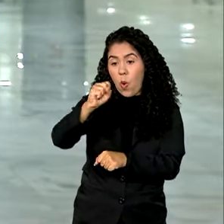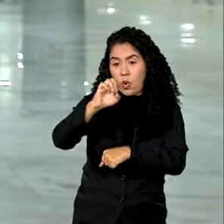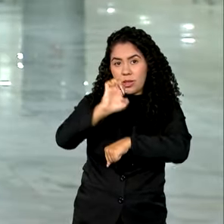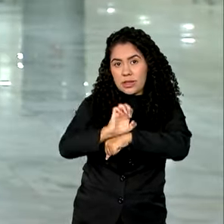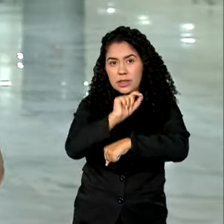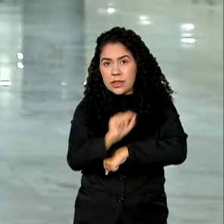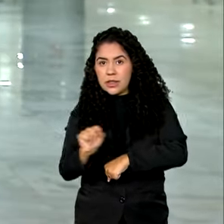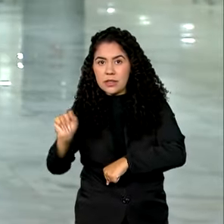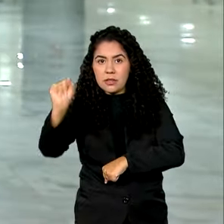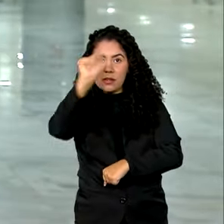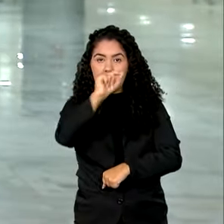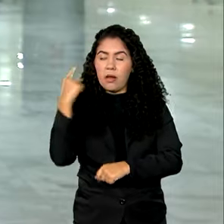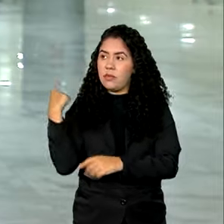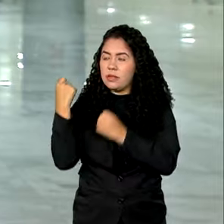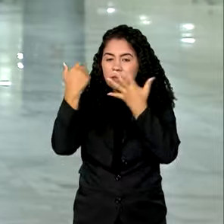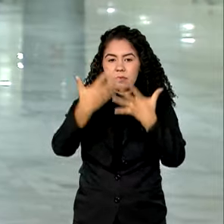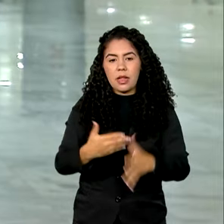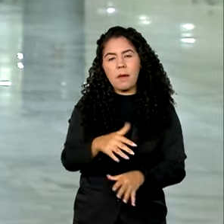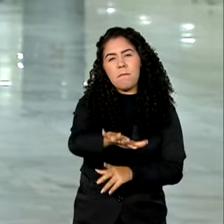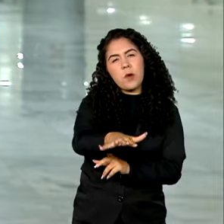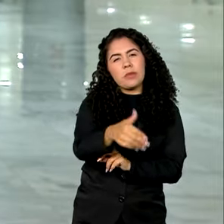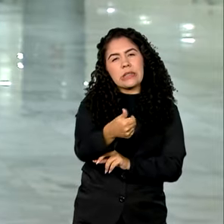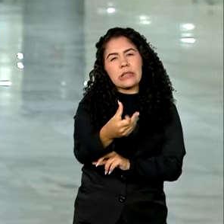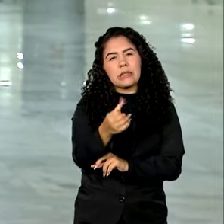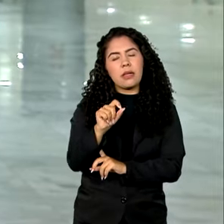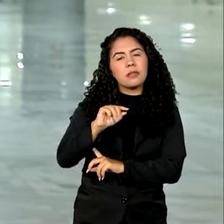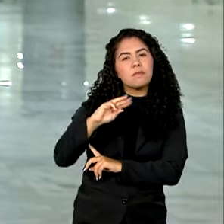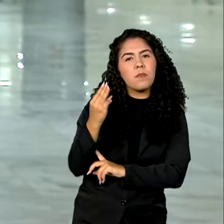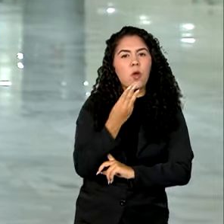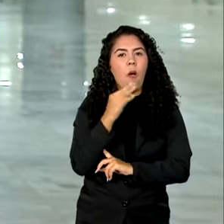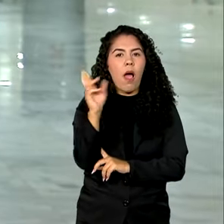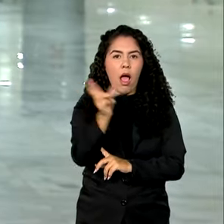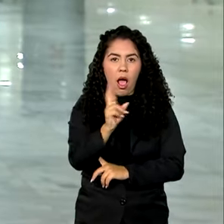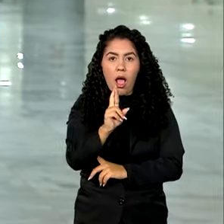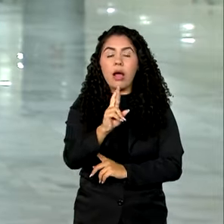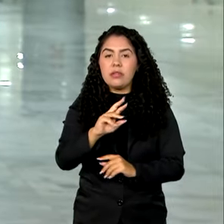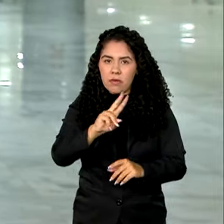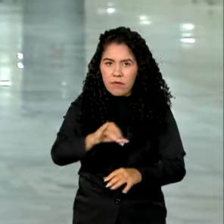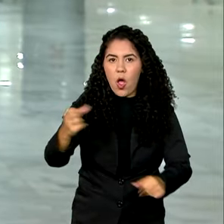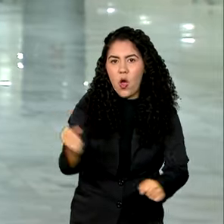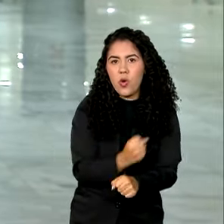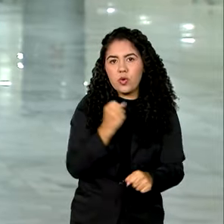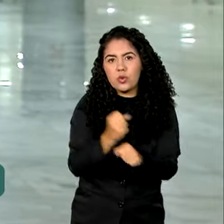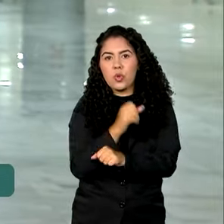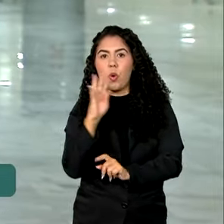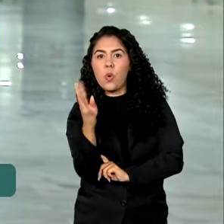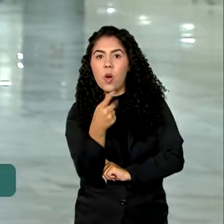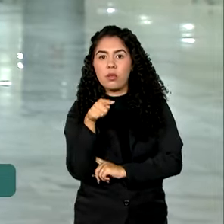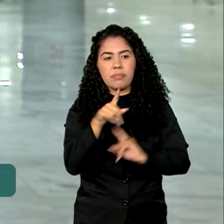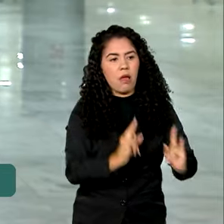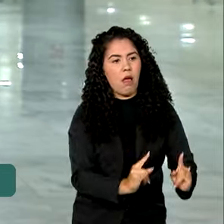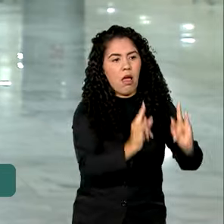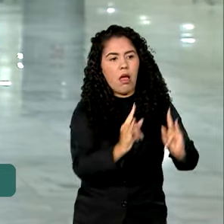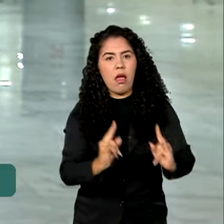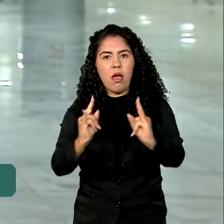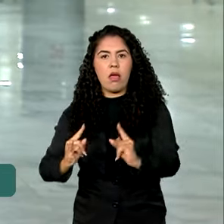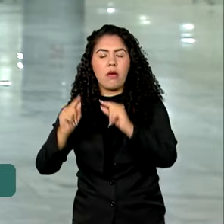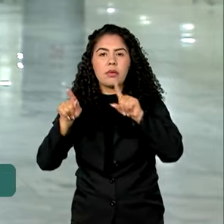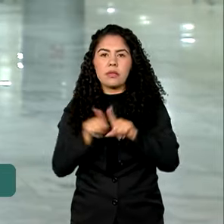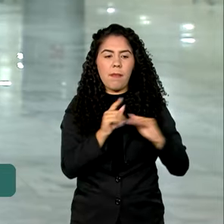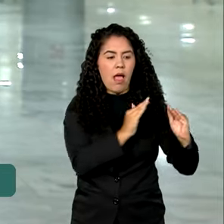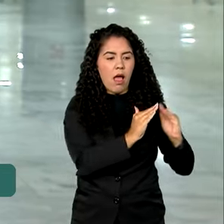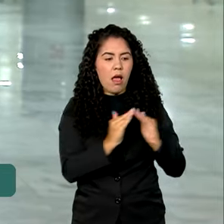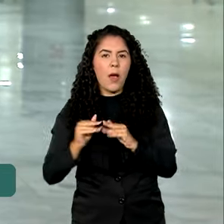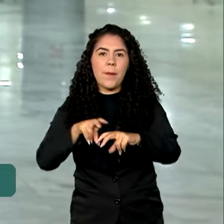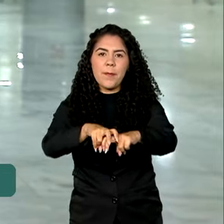milhões de reais serão investidos na construção de 4.036 unidades habitacionais do programa Minha